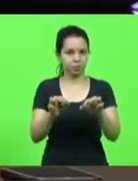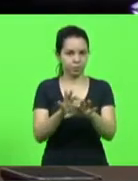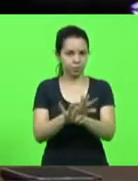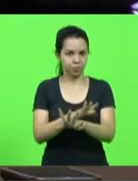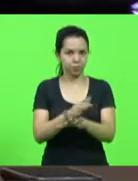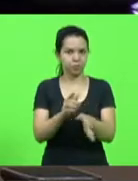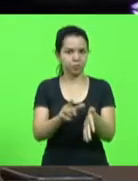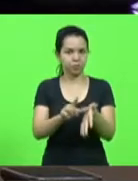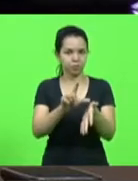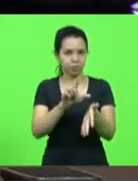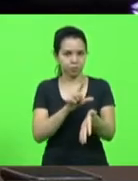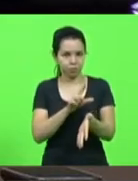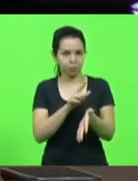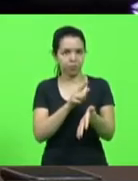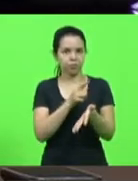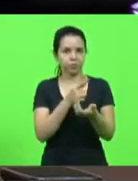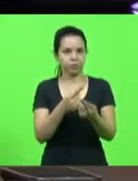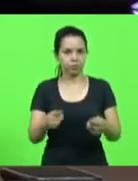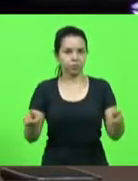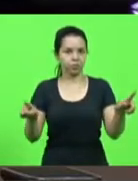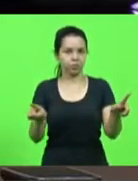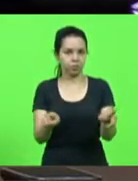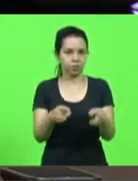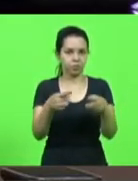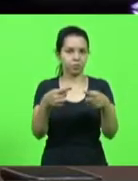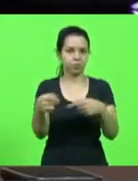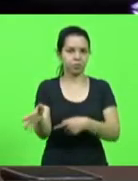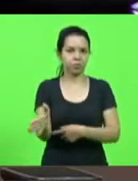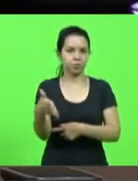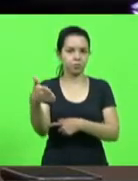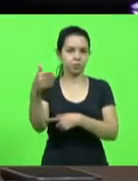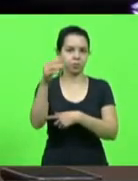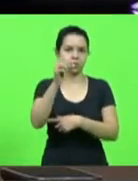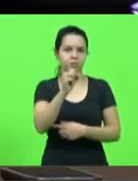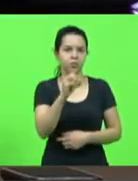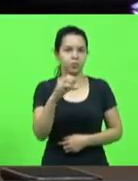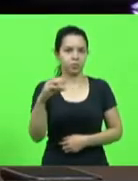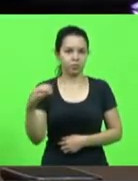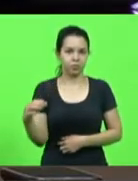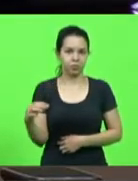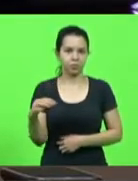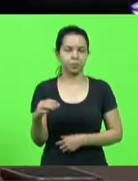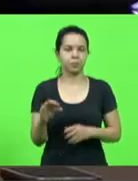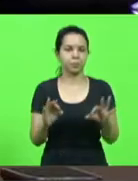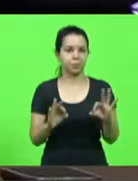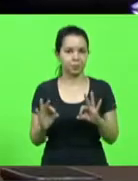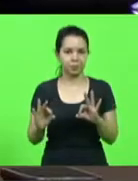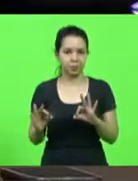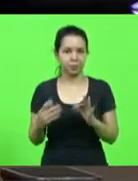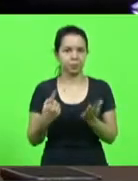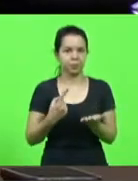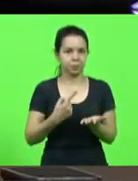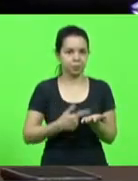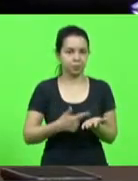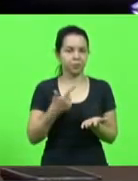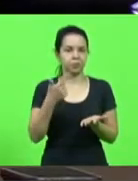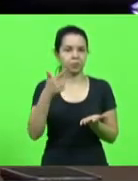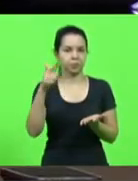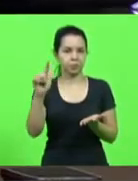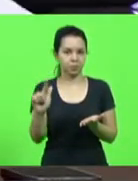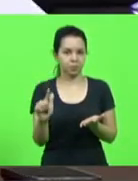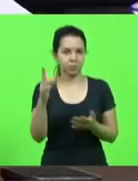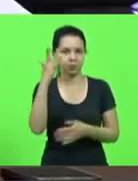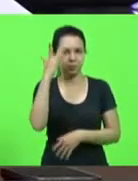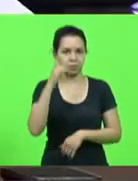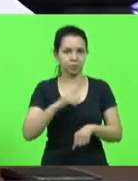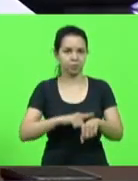a execução do hino de Santa Catarina, nada mais havendo, o senhor presidente convocou outra sessão ordinária para o dia seguinte no